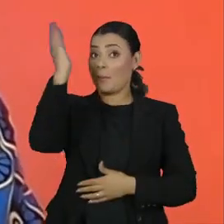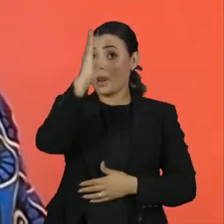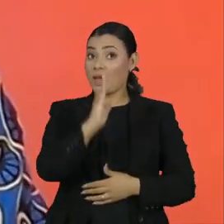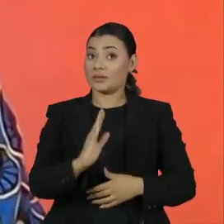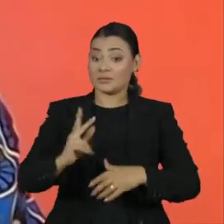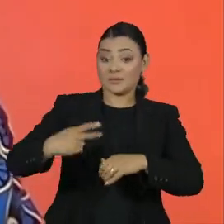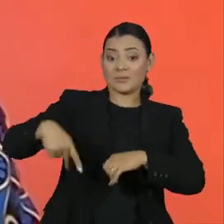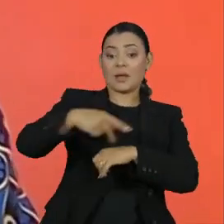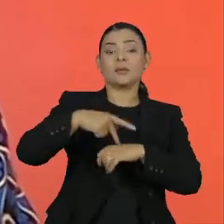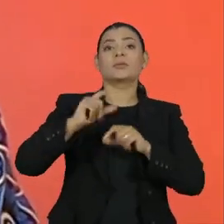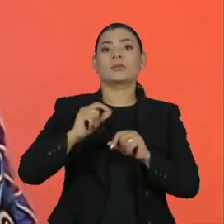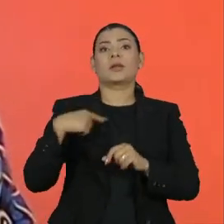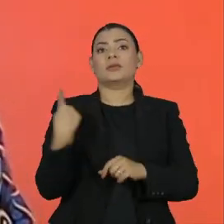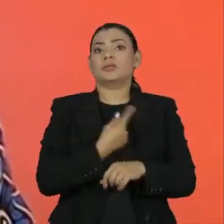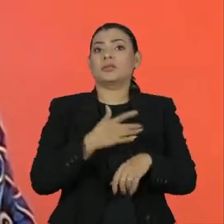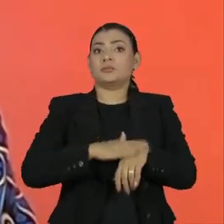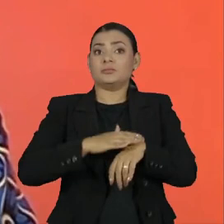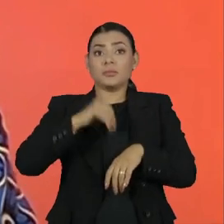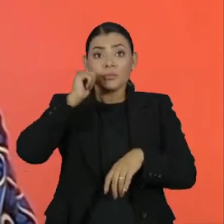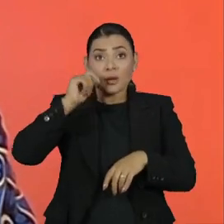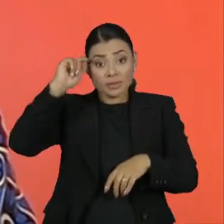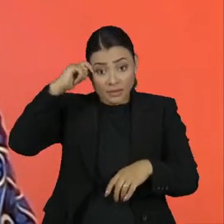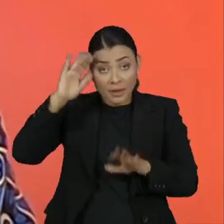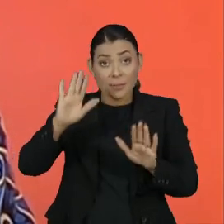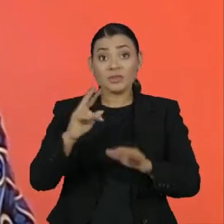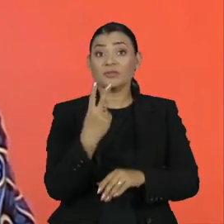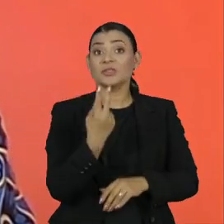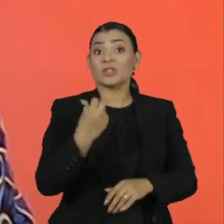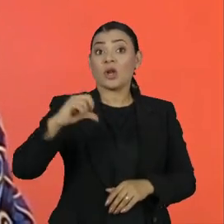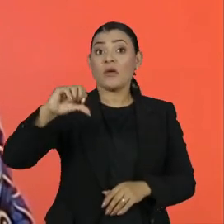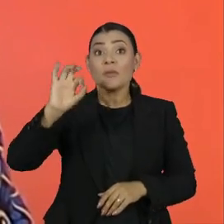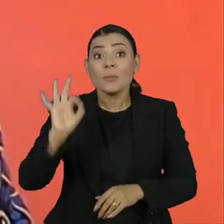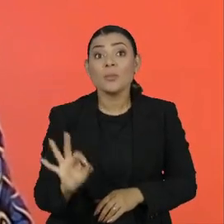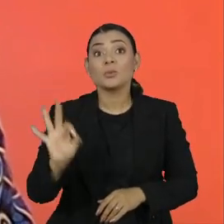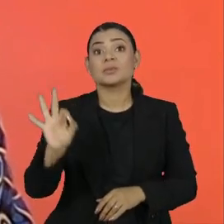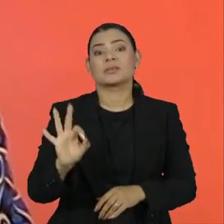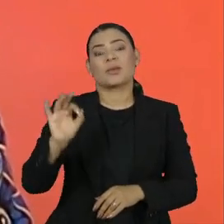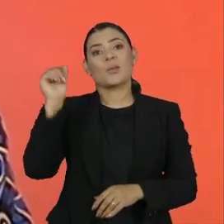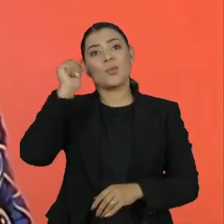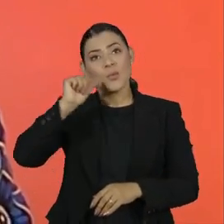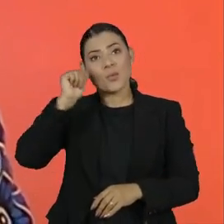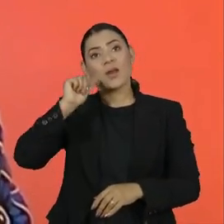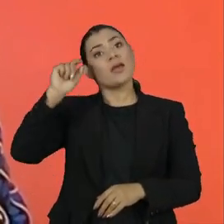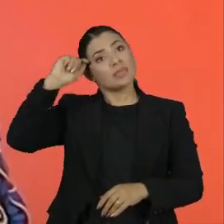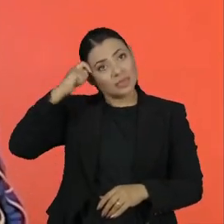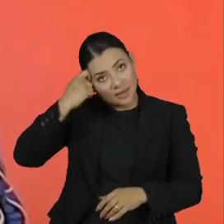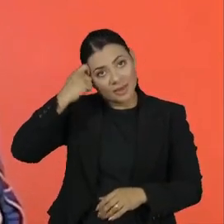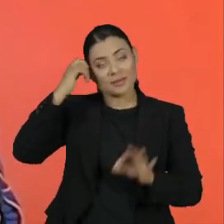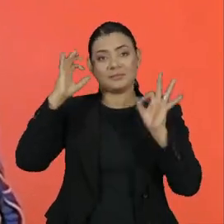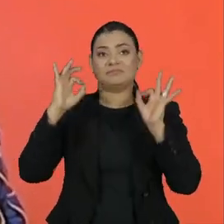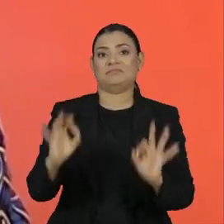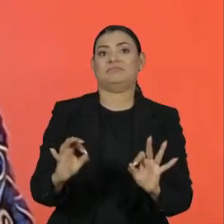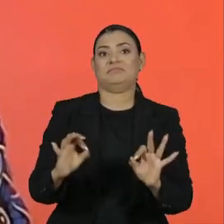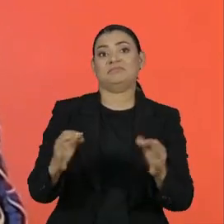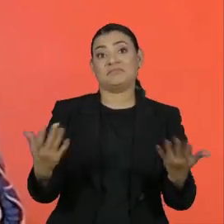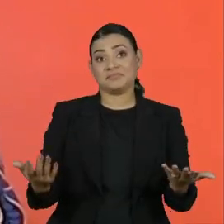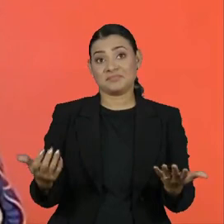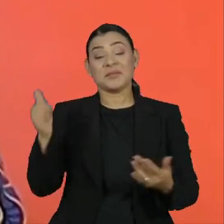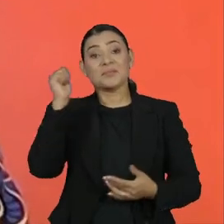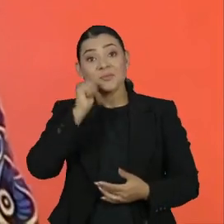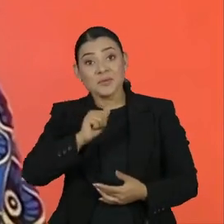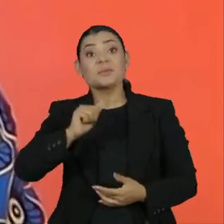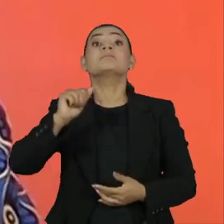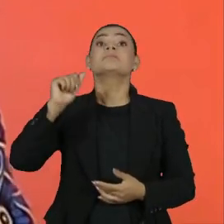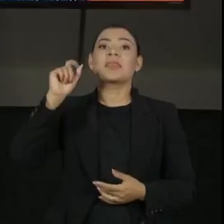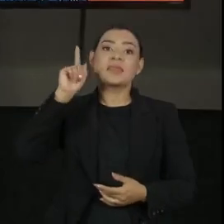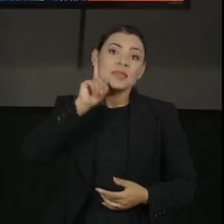onde a gente por vezes esquece, mas a gente tem 29% da população composto por mulheres negras, mulheres pretas, mas